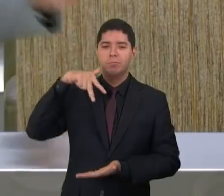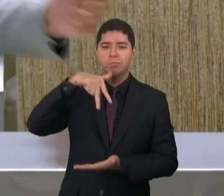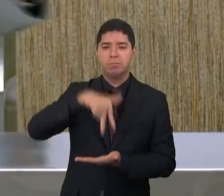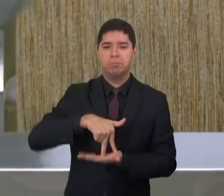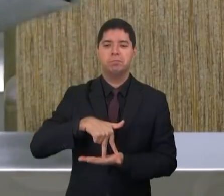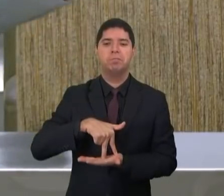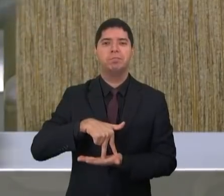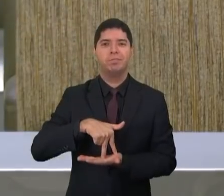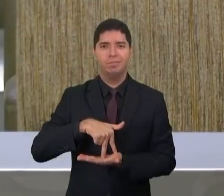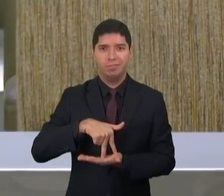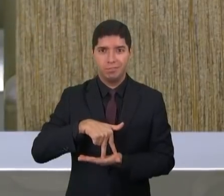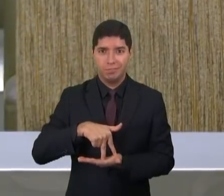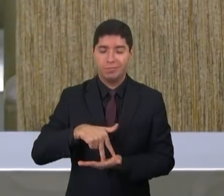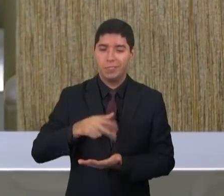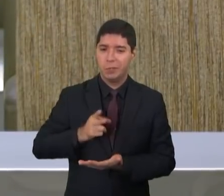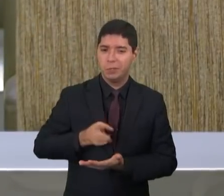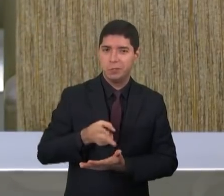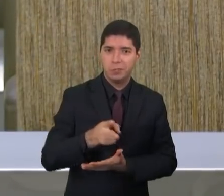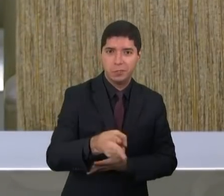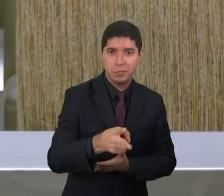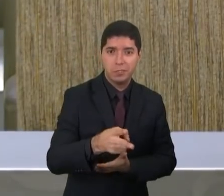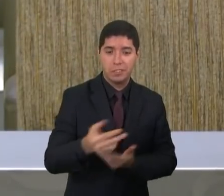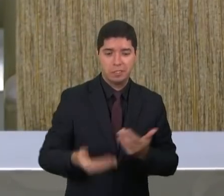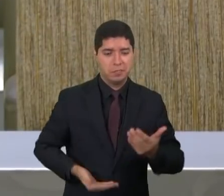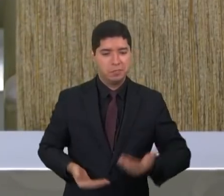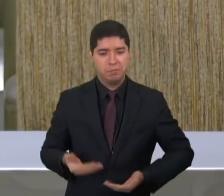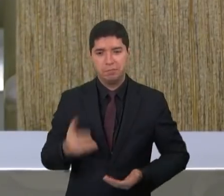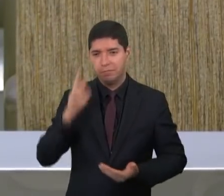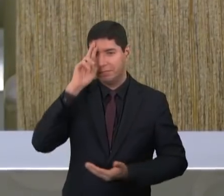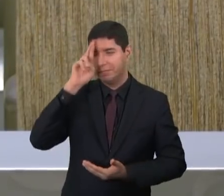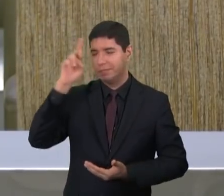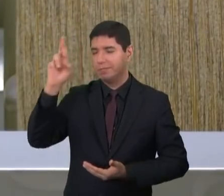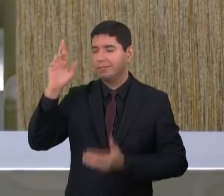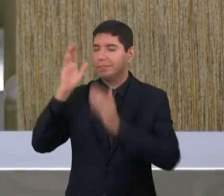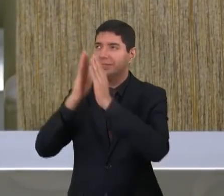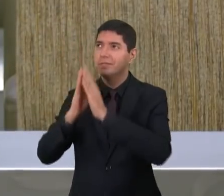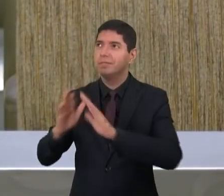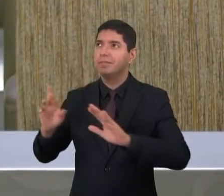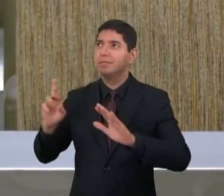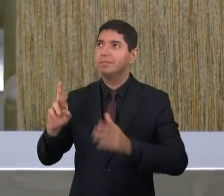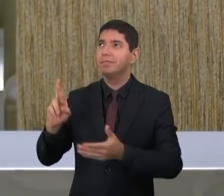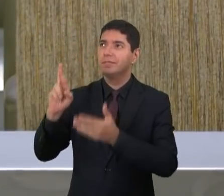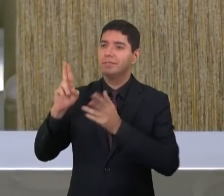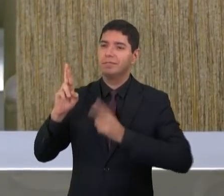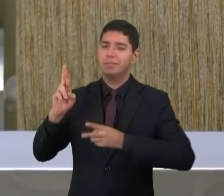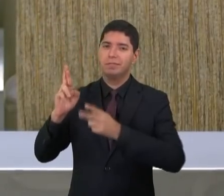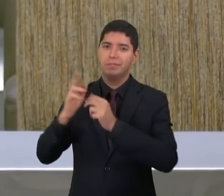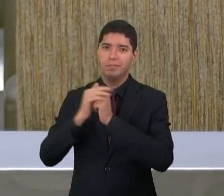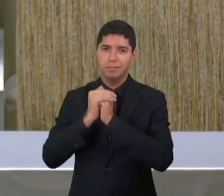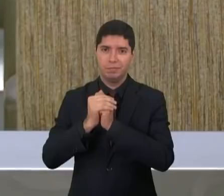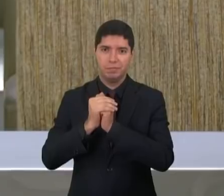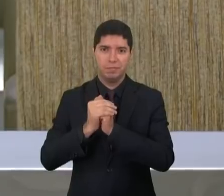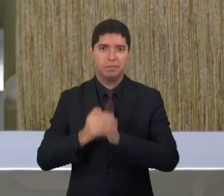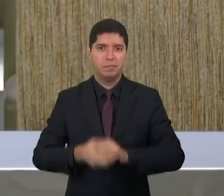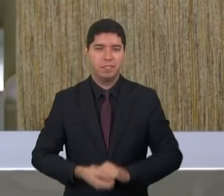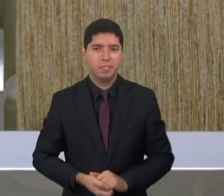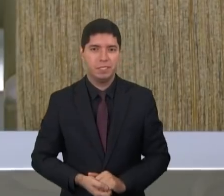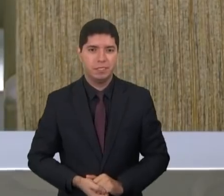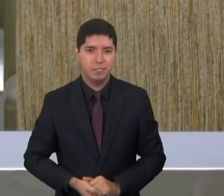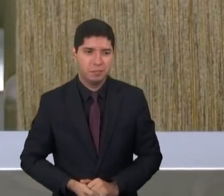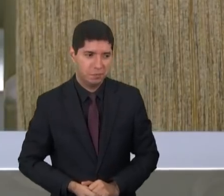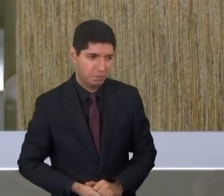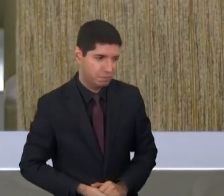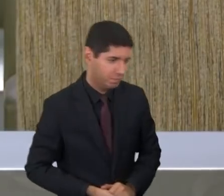permanece de pé para servir e adorar o nome do Senhor. Eles são